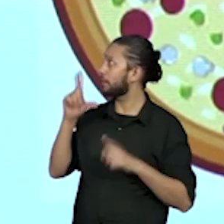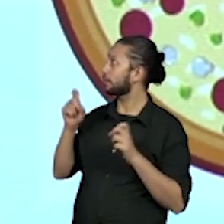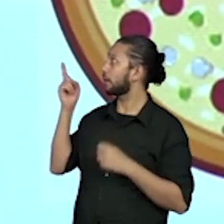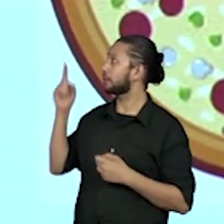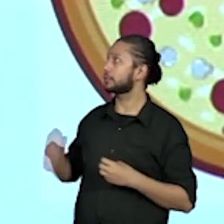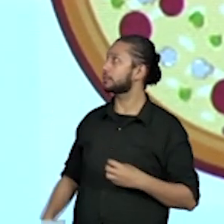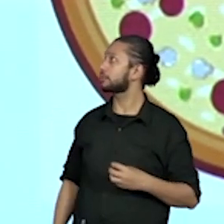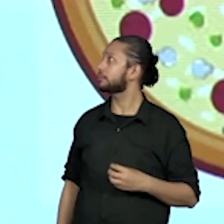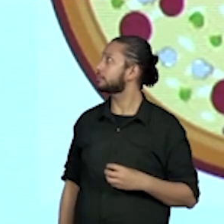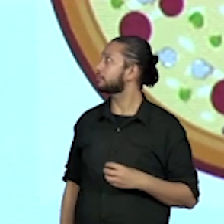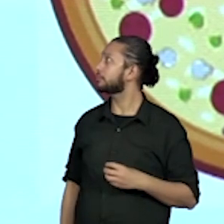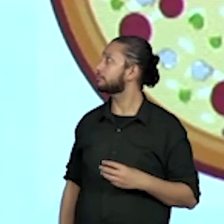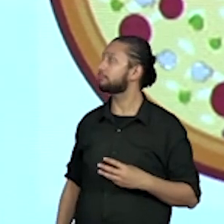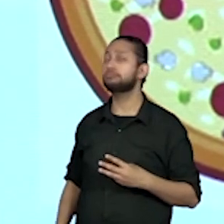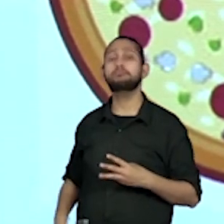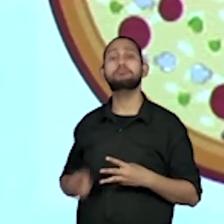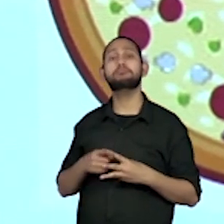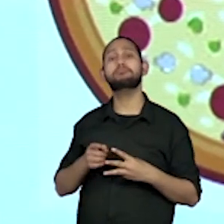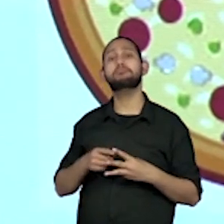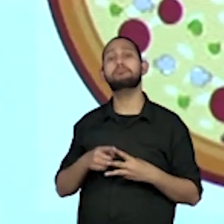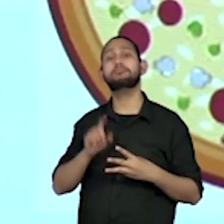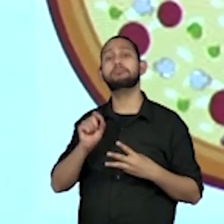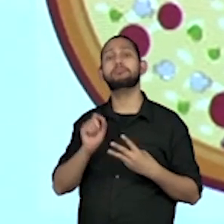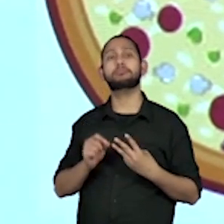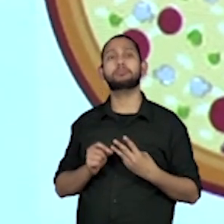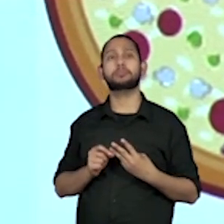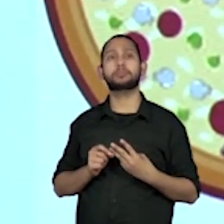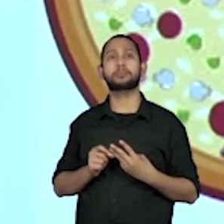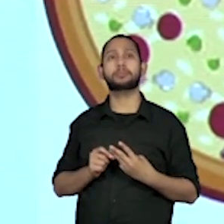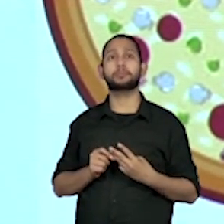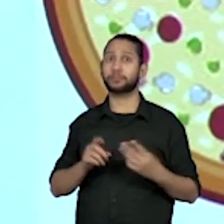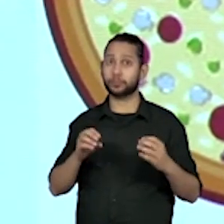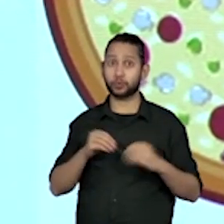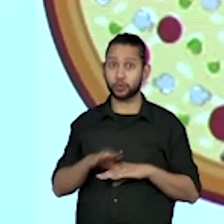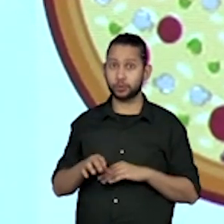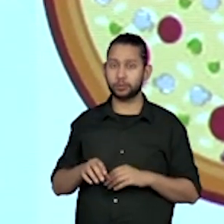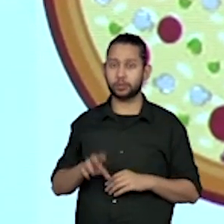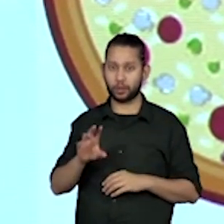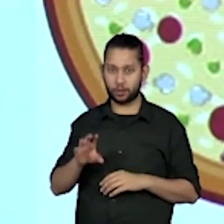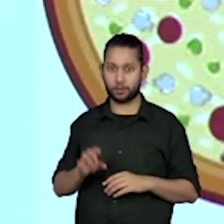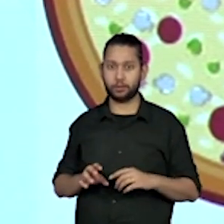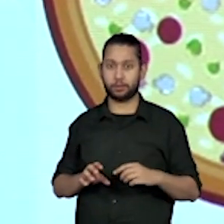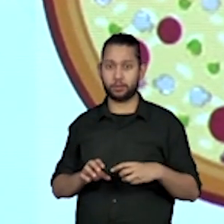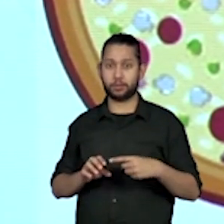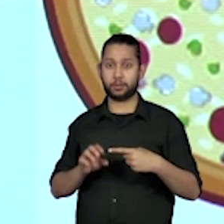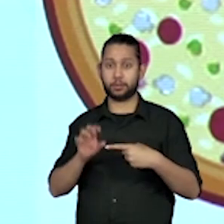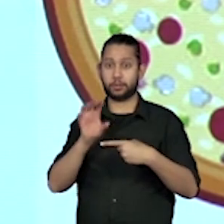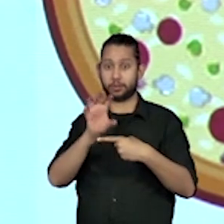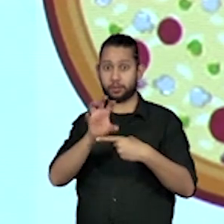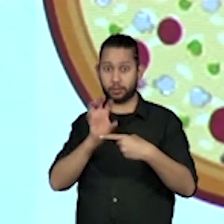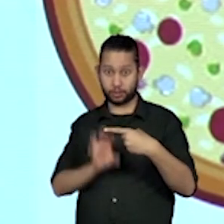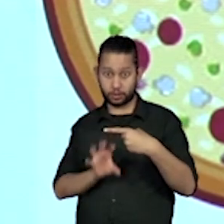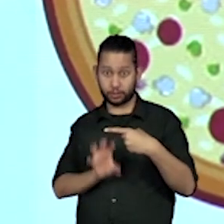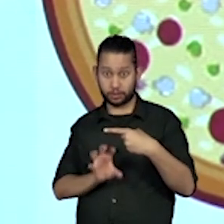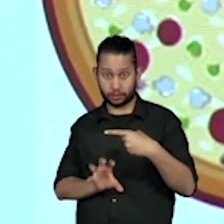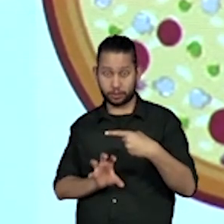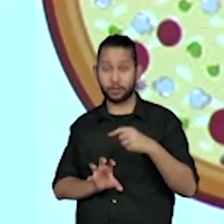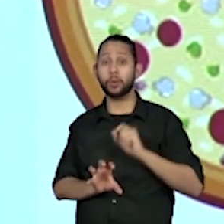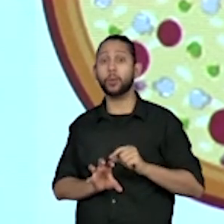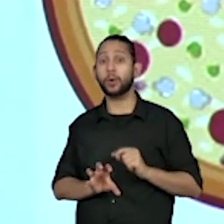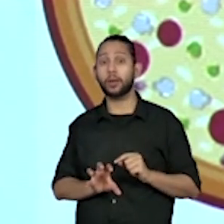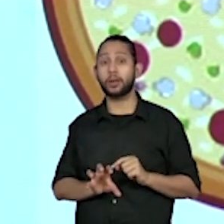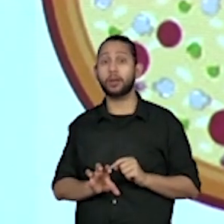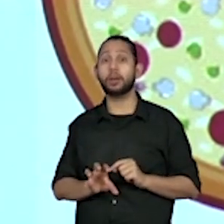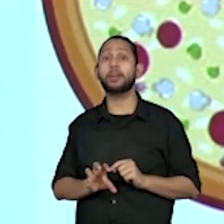desta imagem. E aí, pessoal? Dica: o número de baixo ou de trás, na verdade, é